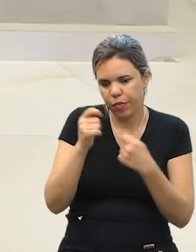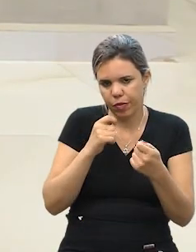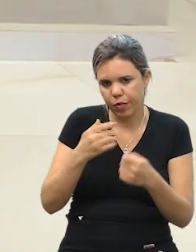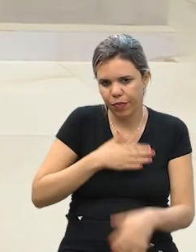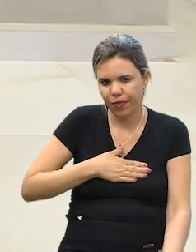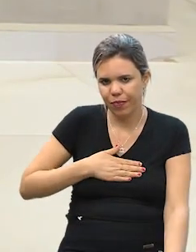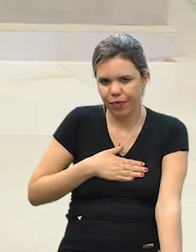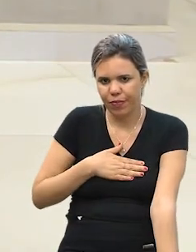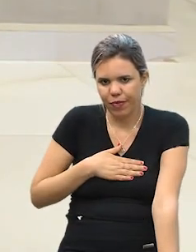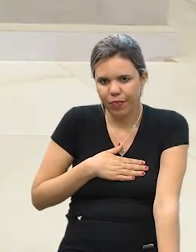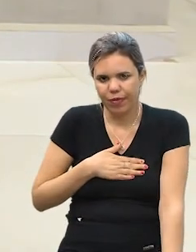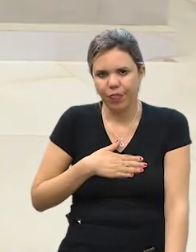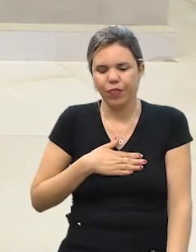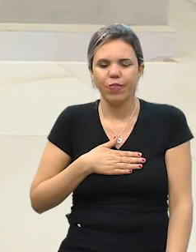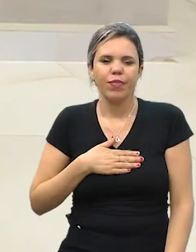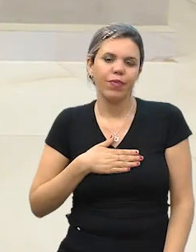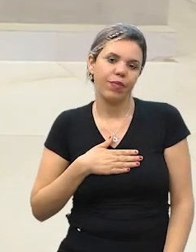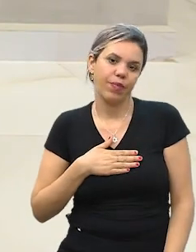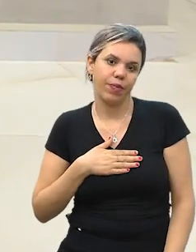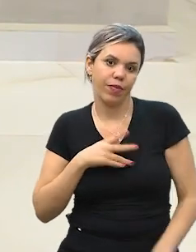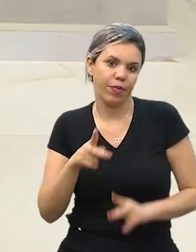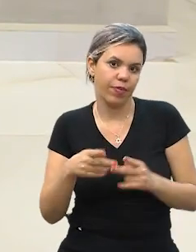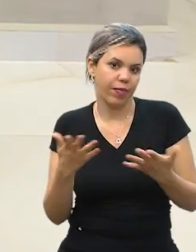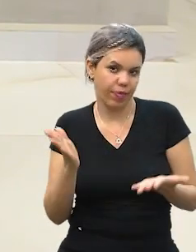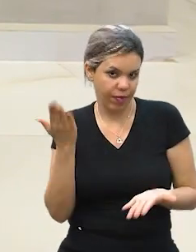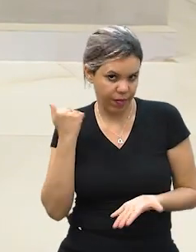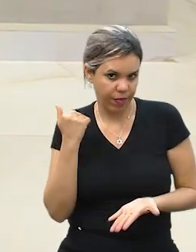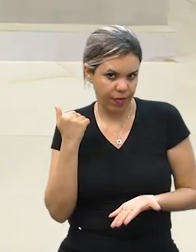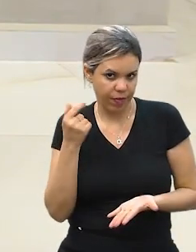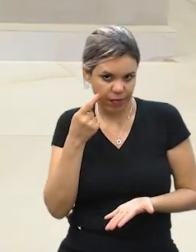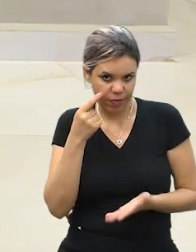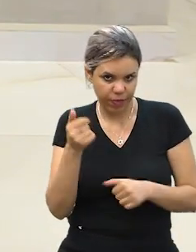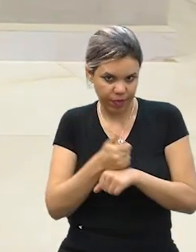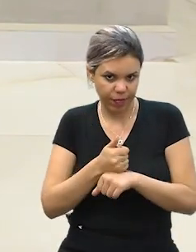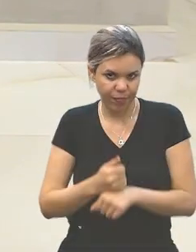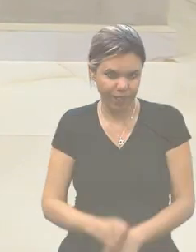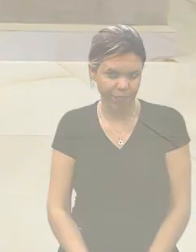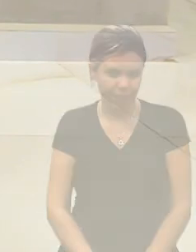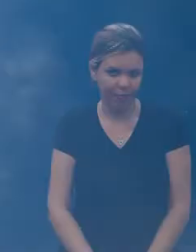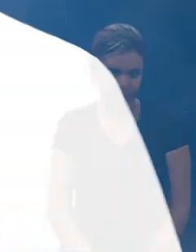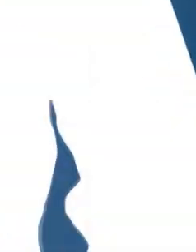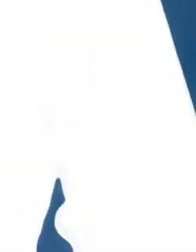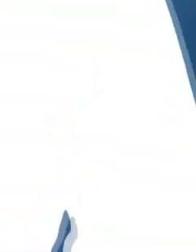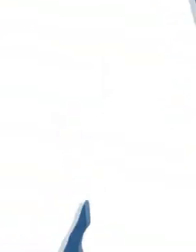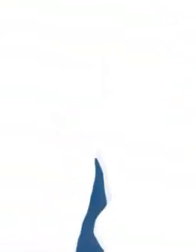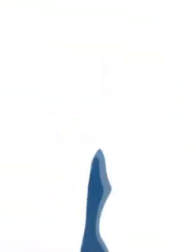É um prazer. Muito obrigado a você. É isso aí, pessoal. Já sabe, né? Se liga na profissão.